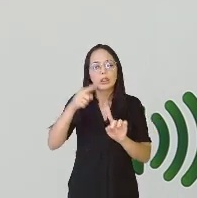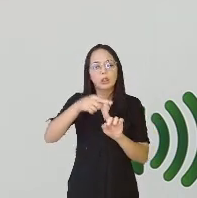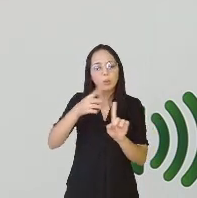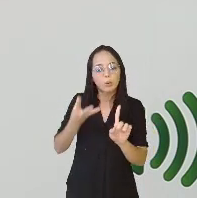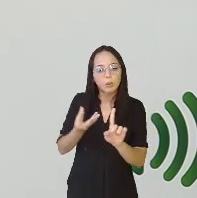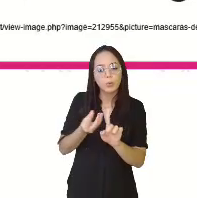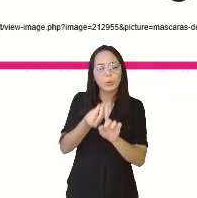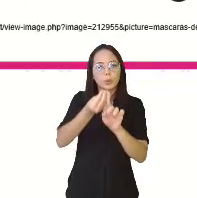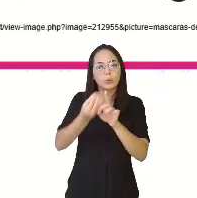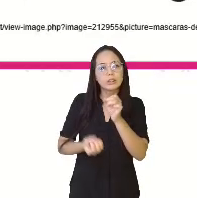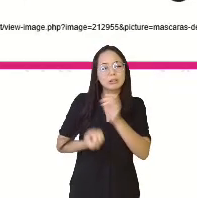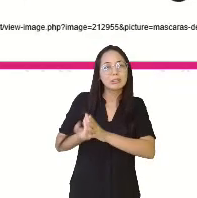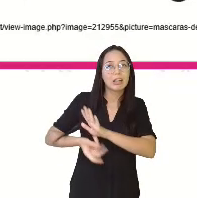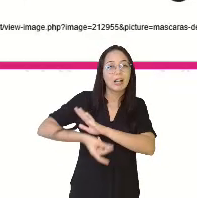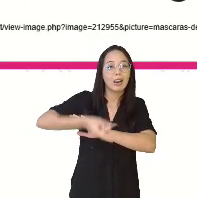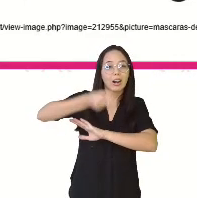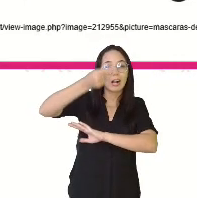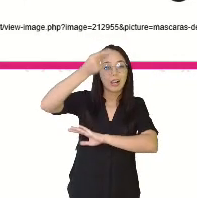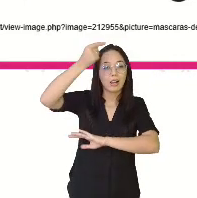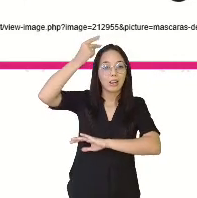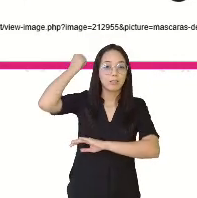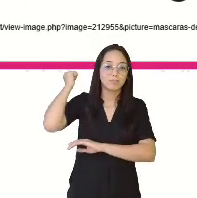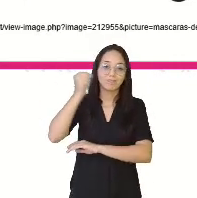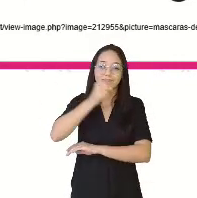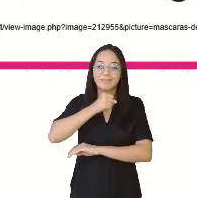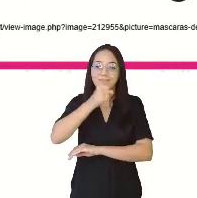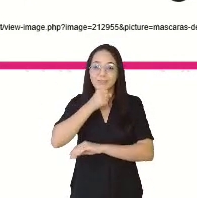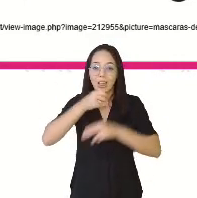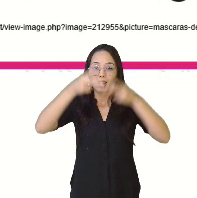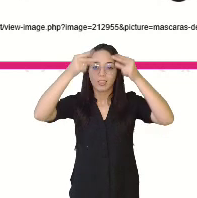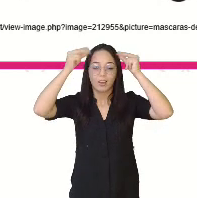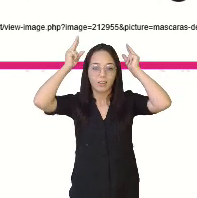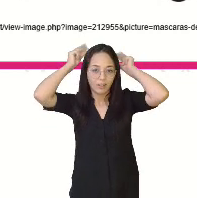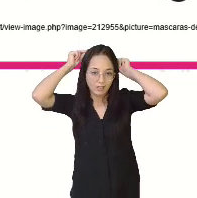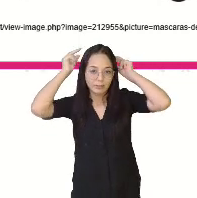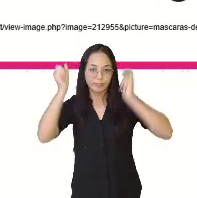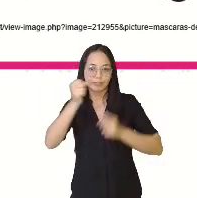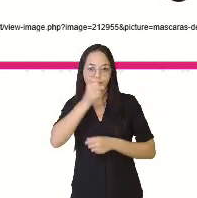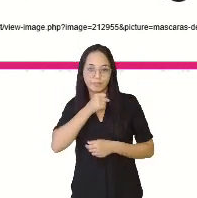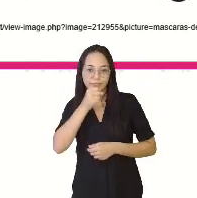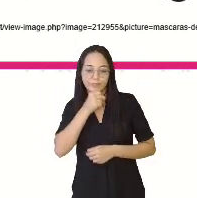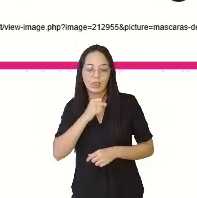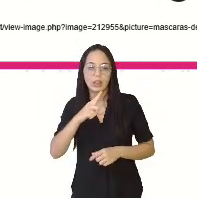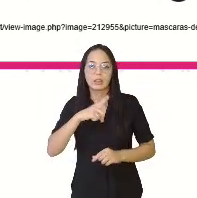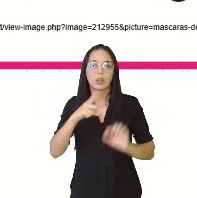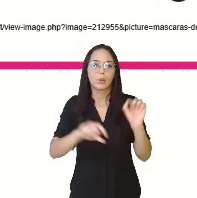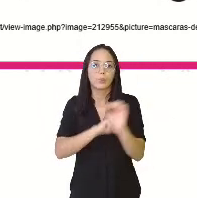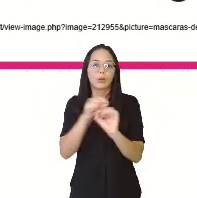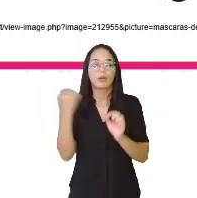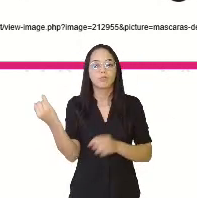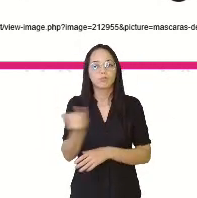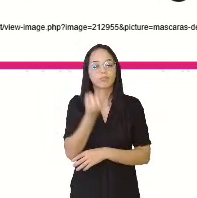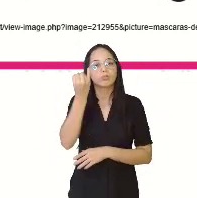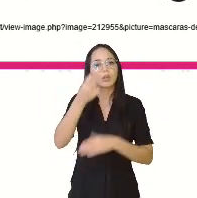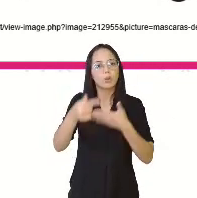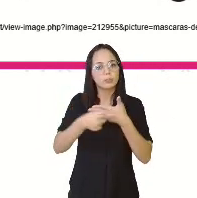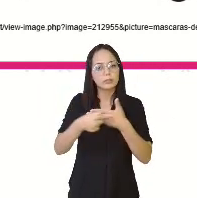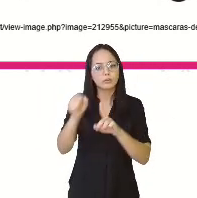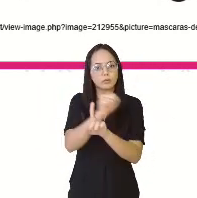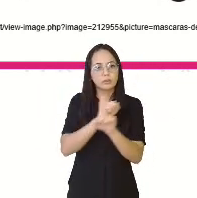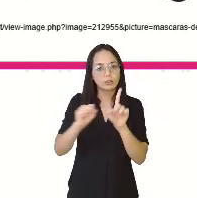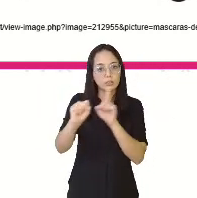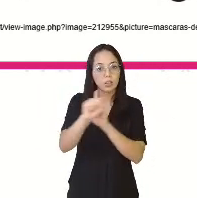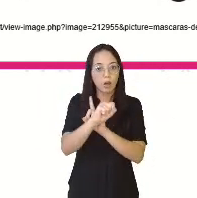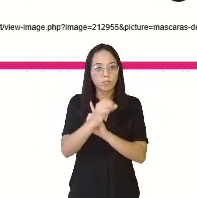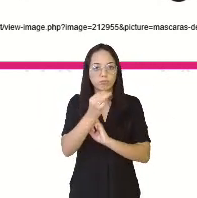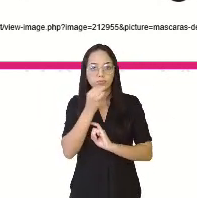artística que surgiu lá na antiguidade, na Grécia Antiga. Eles possuíam uma importância e uma função social,